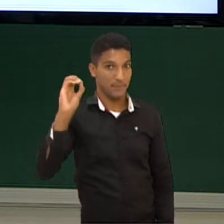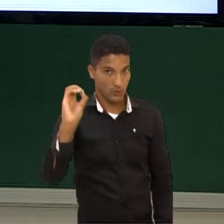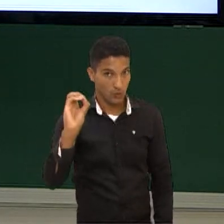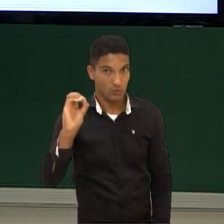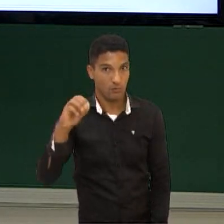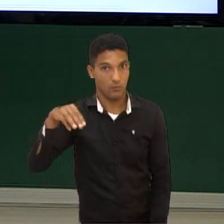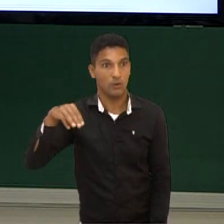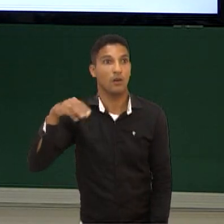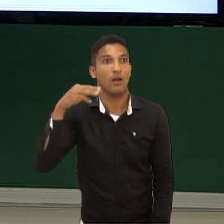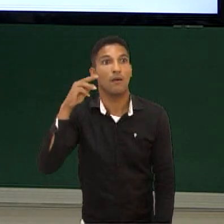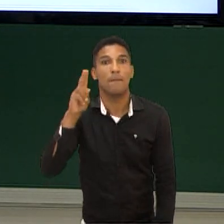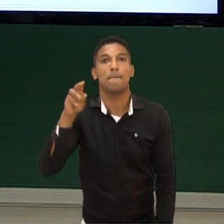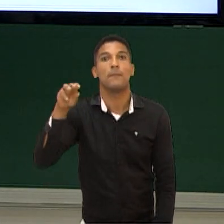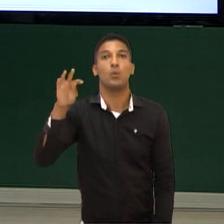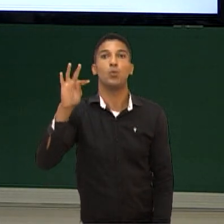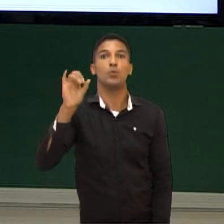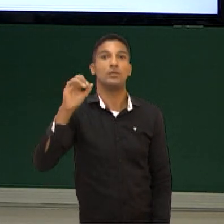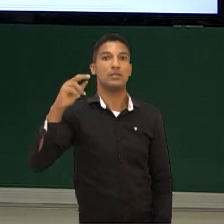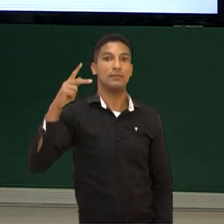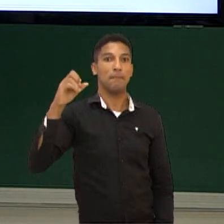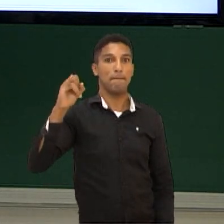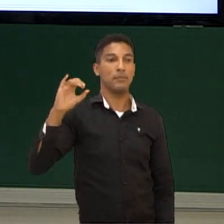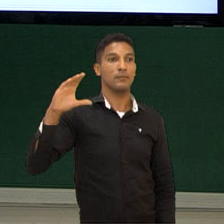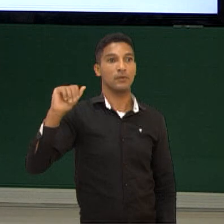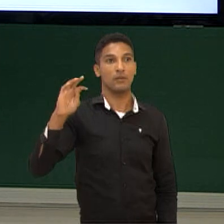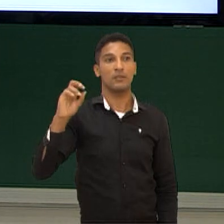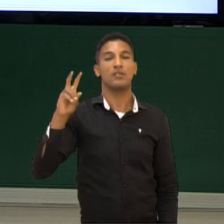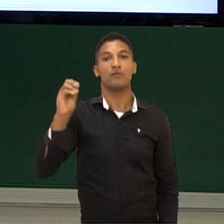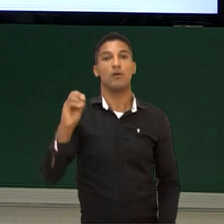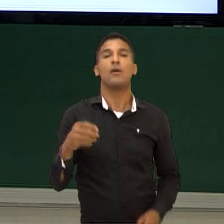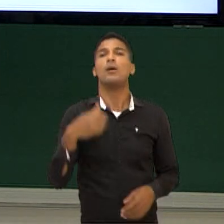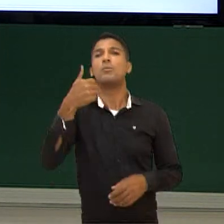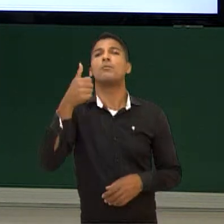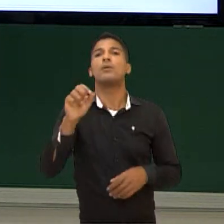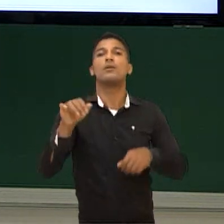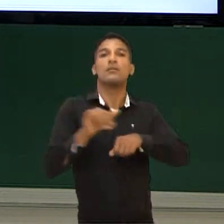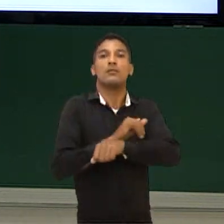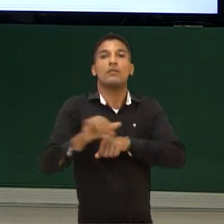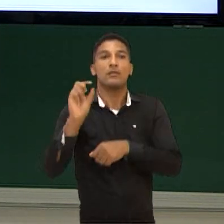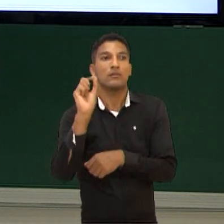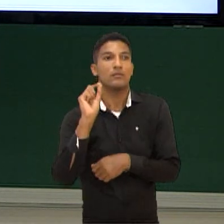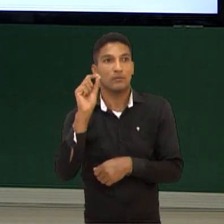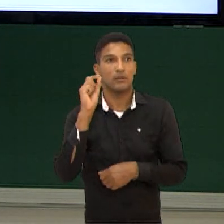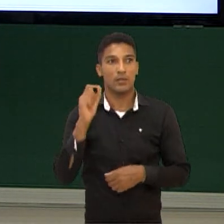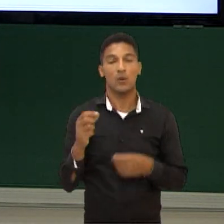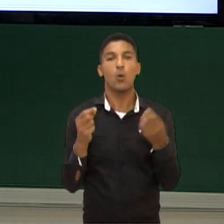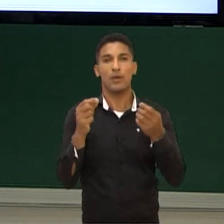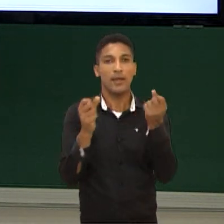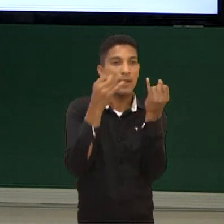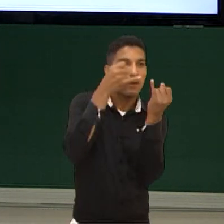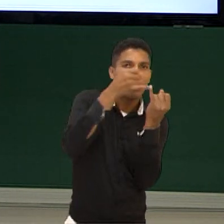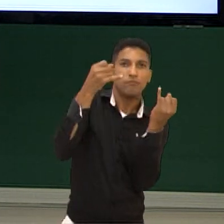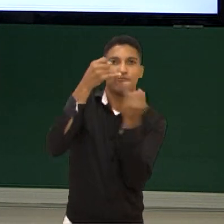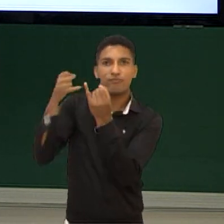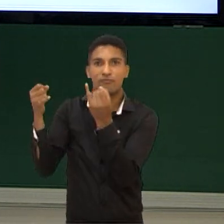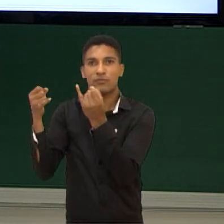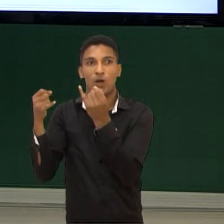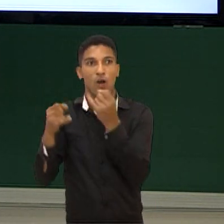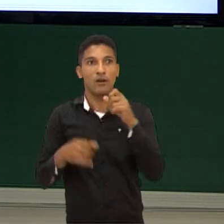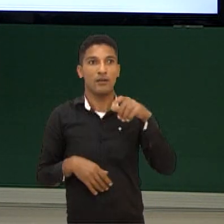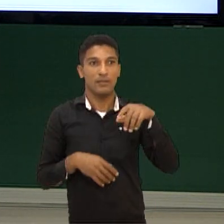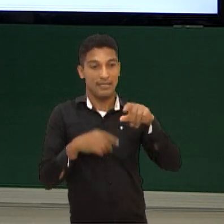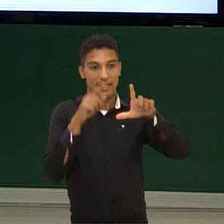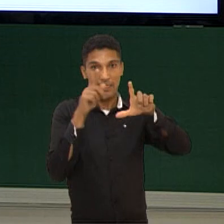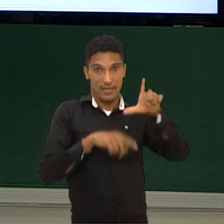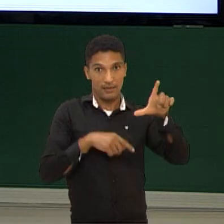balança novamente, o que dessa balança é comum? Os valores com x são todos comuns, então podemos juntá-los.